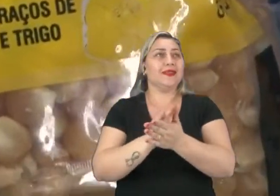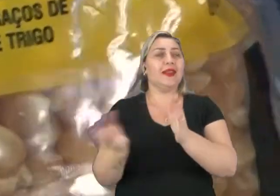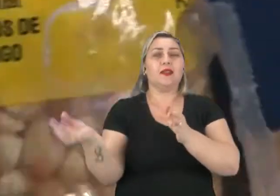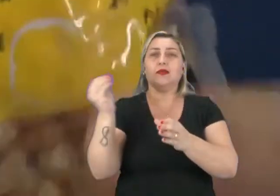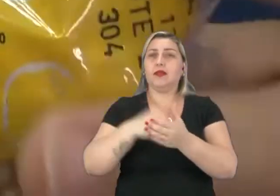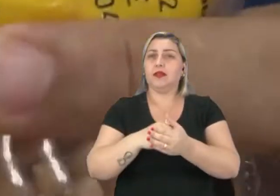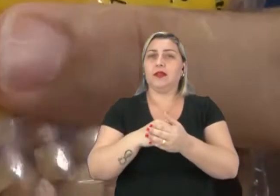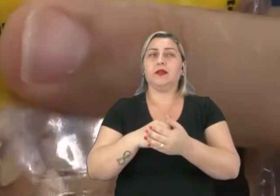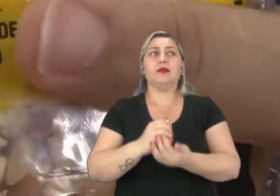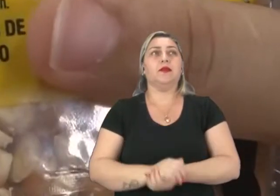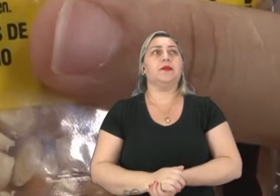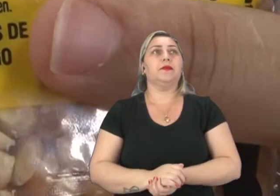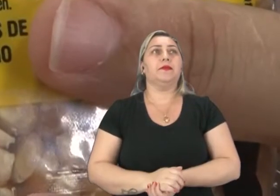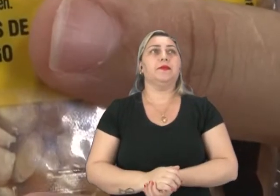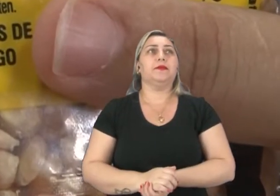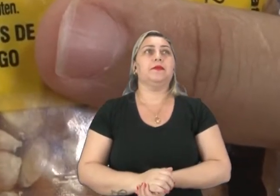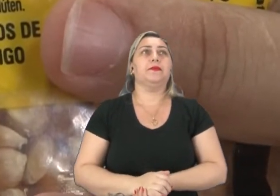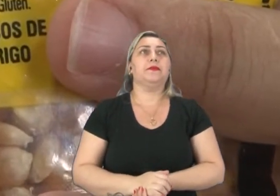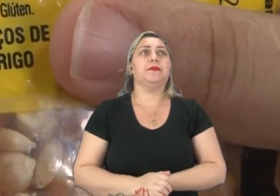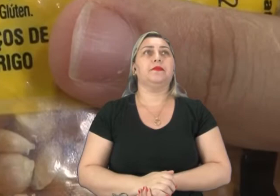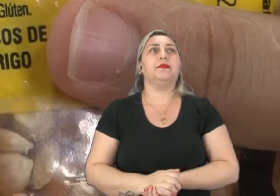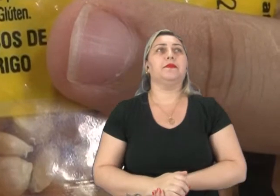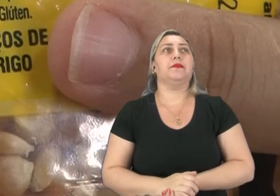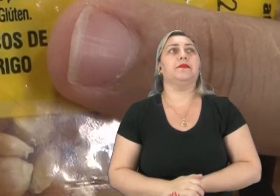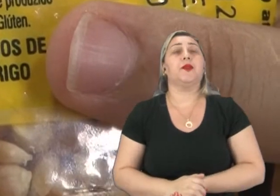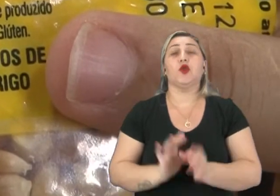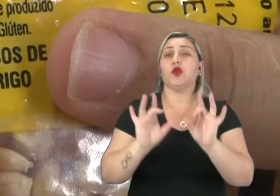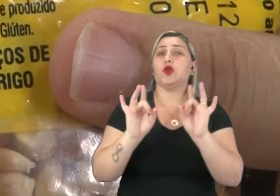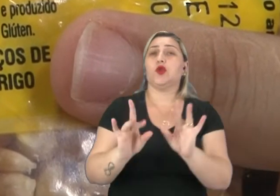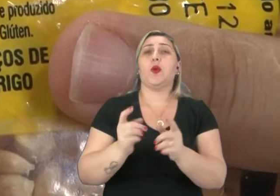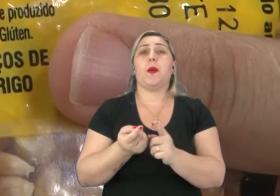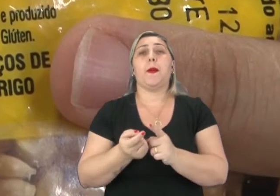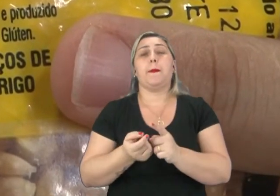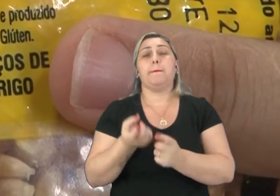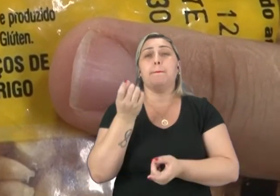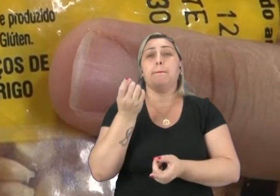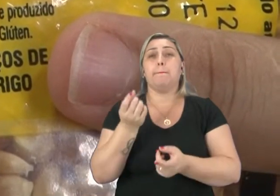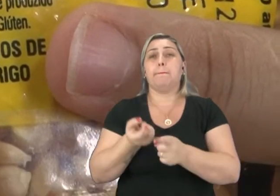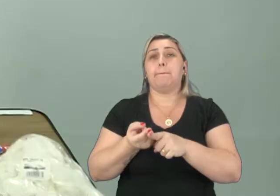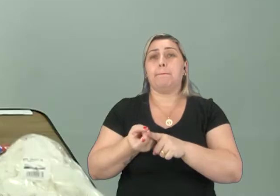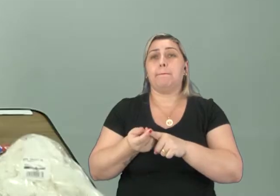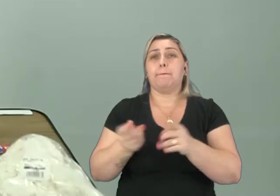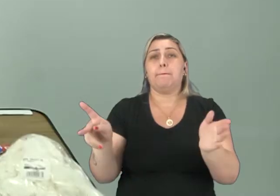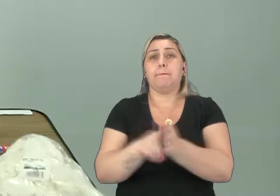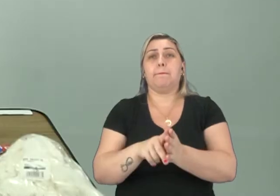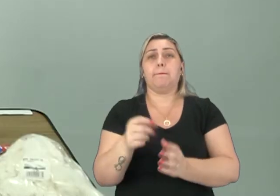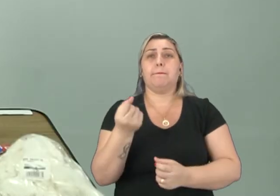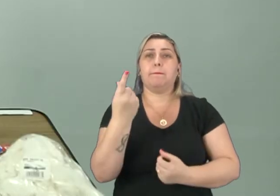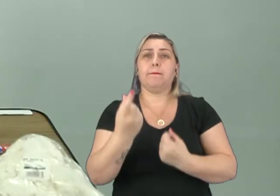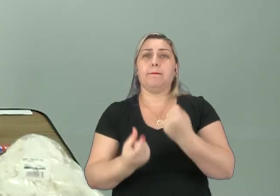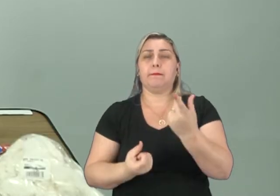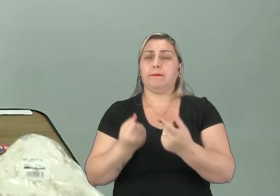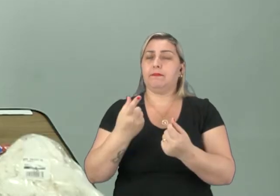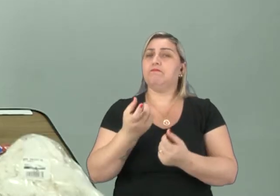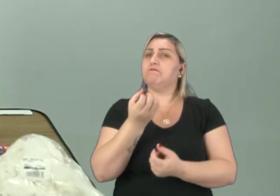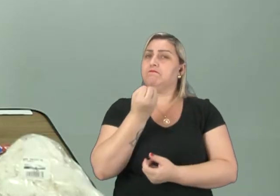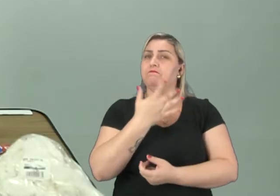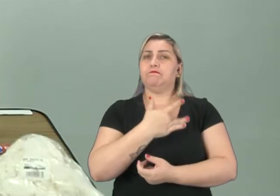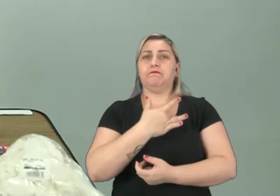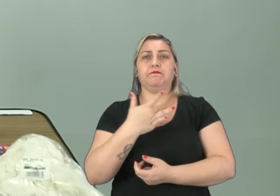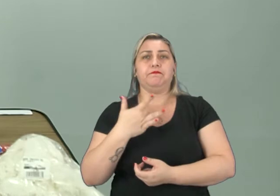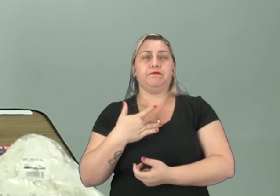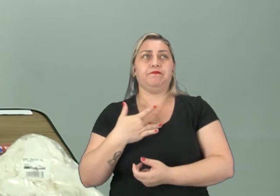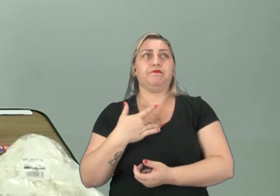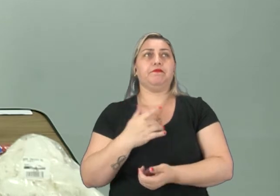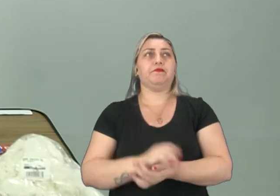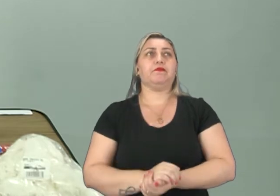adicionado. Não tem mais nada adicionado, ó, ingrediente, só milho para a pipoca. Então, ele é muito saudável, a pipoca é